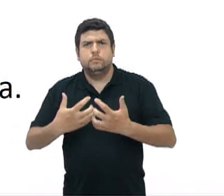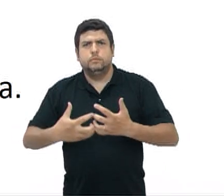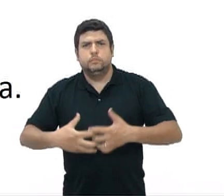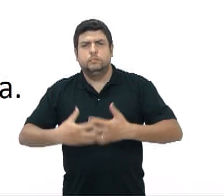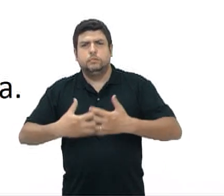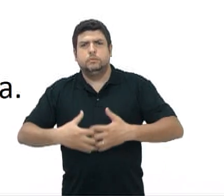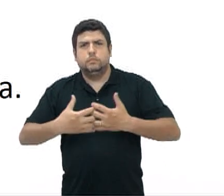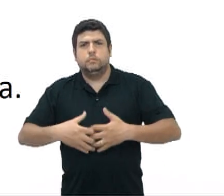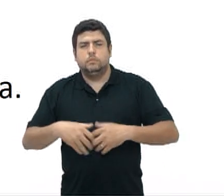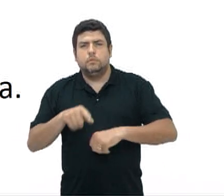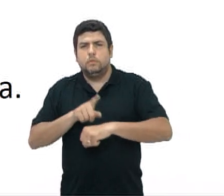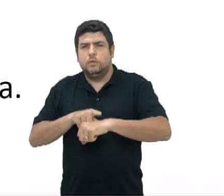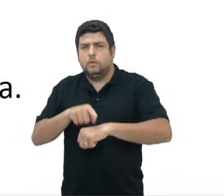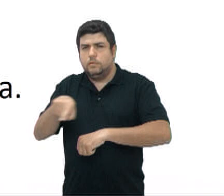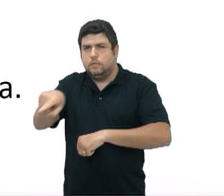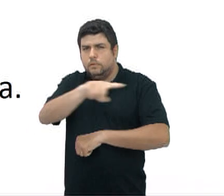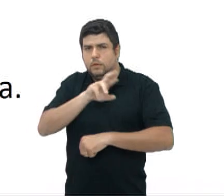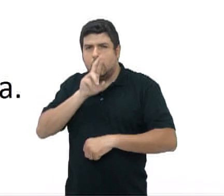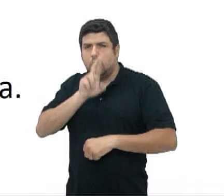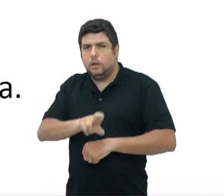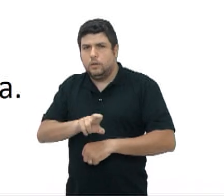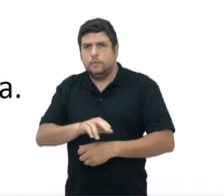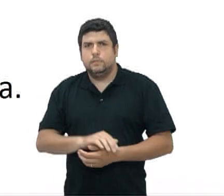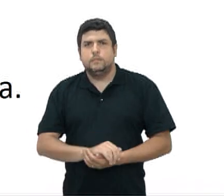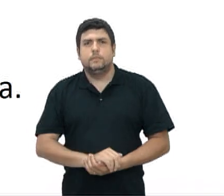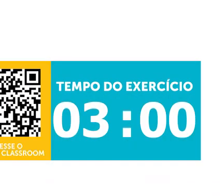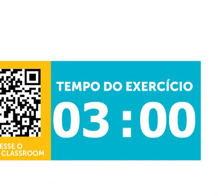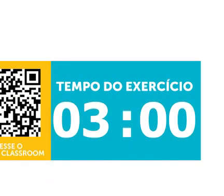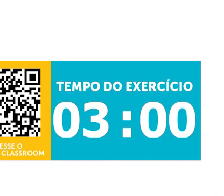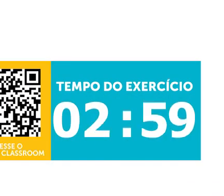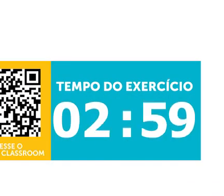para vocês estarem respondendo essa questão.